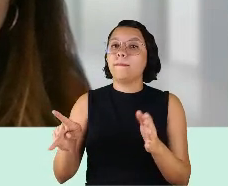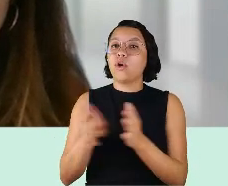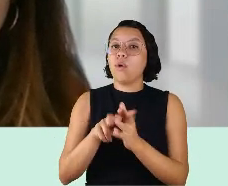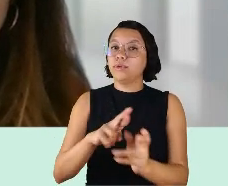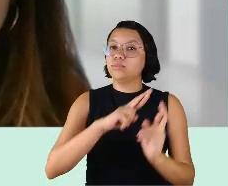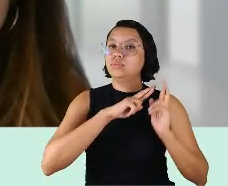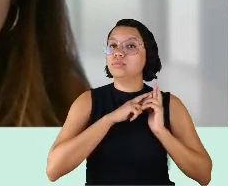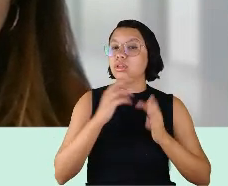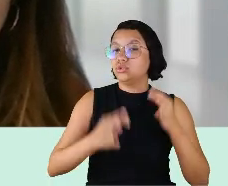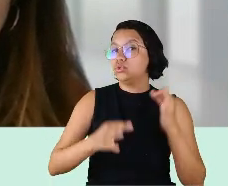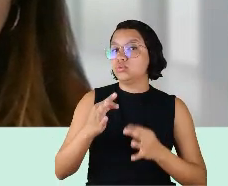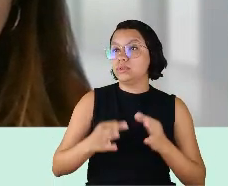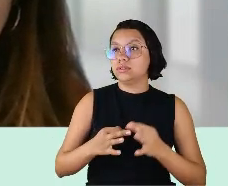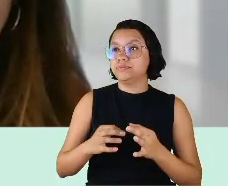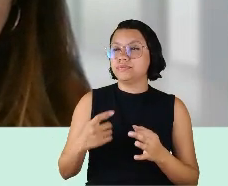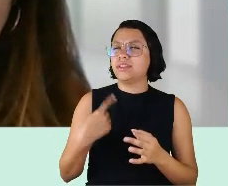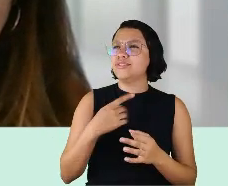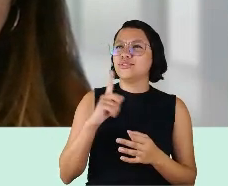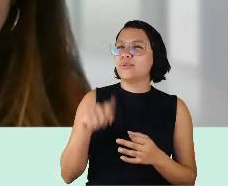muito